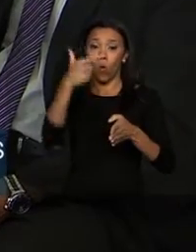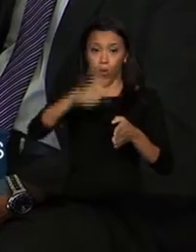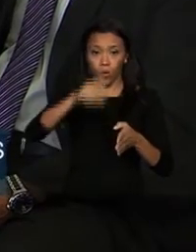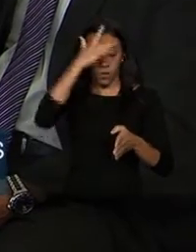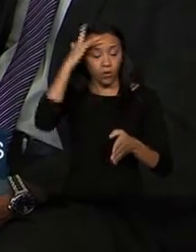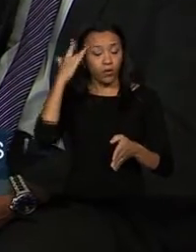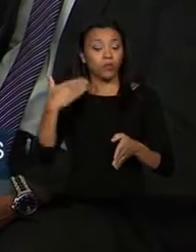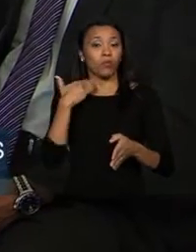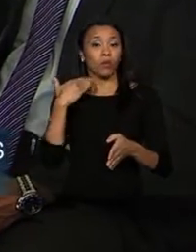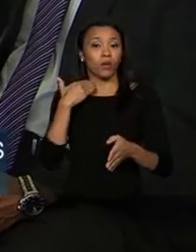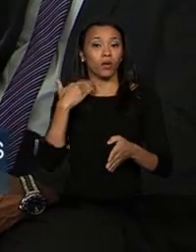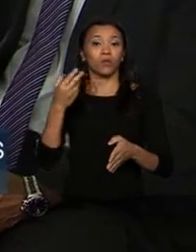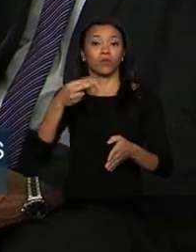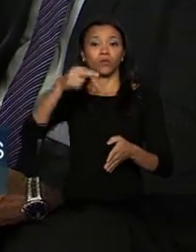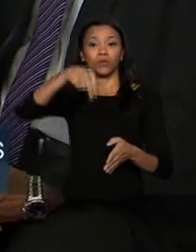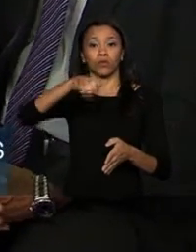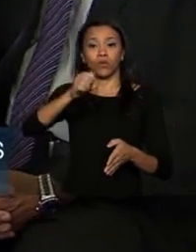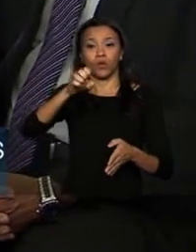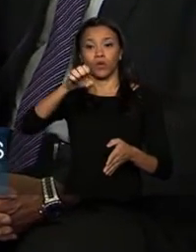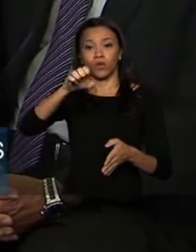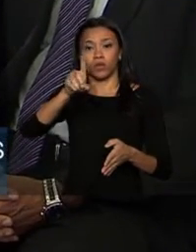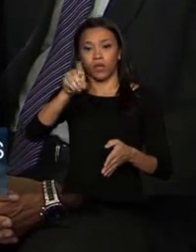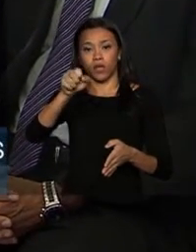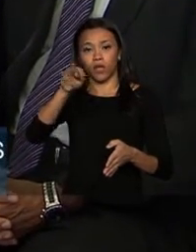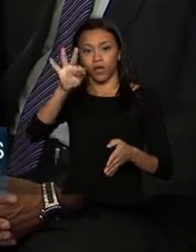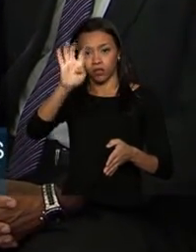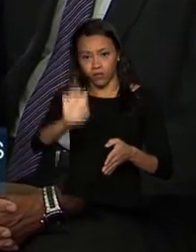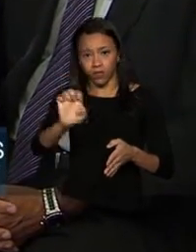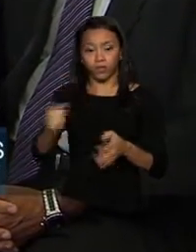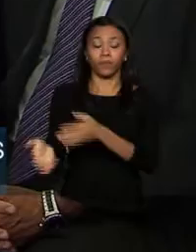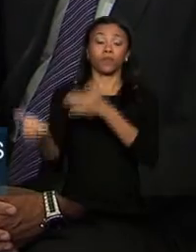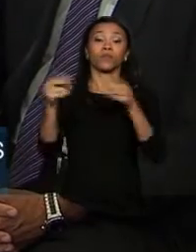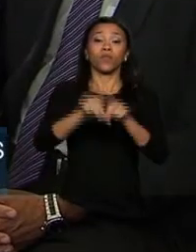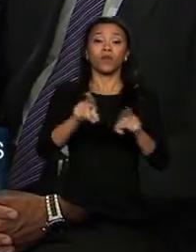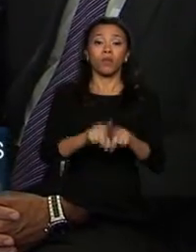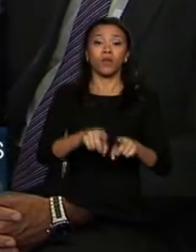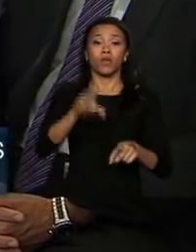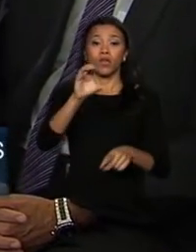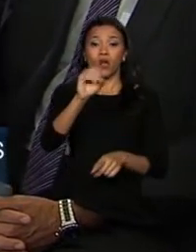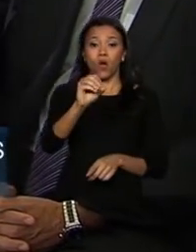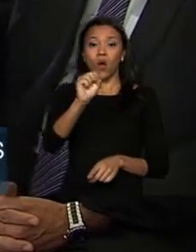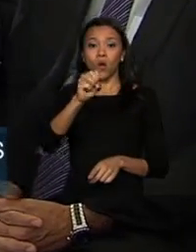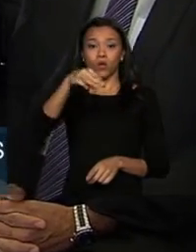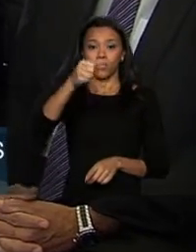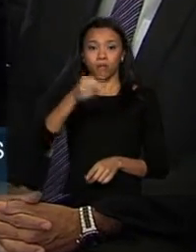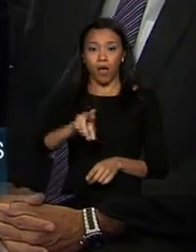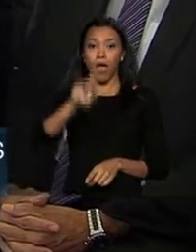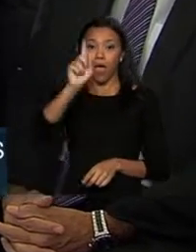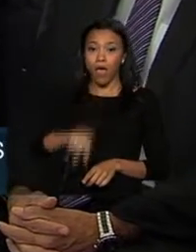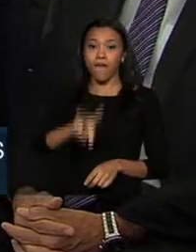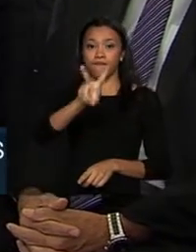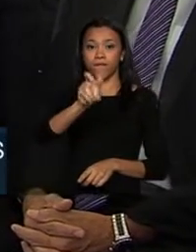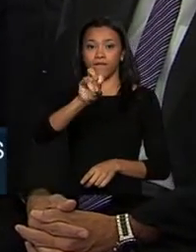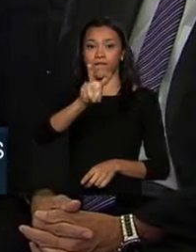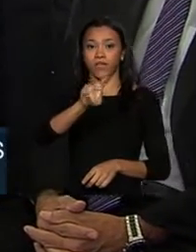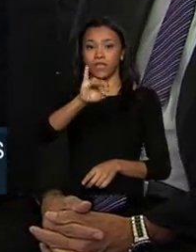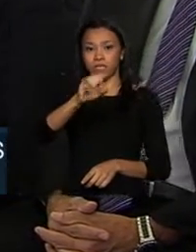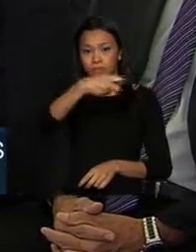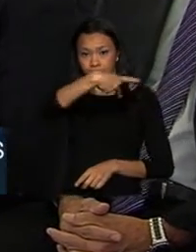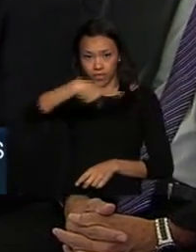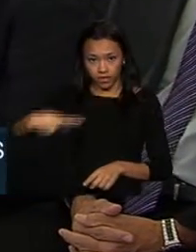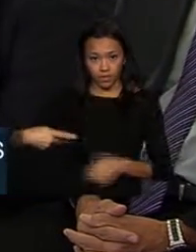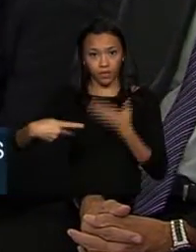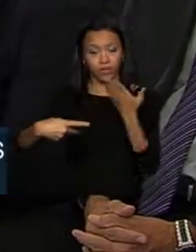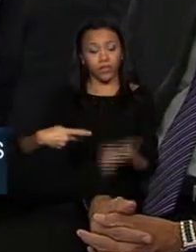Brasil. Cumprimentar o Osmar Dias, vice-presidente de agronegócios, micro